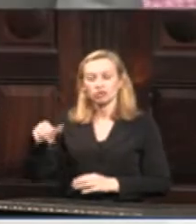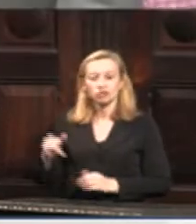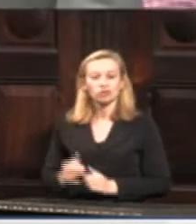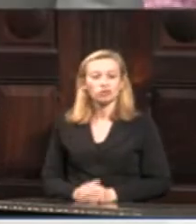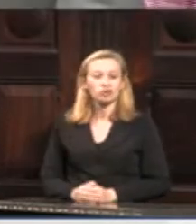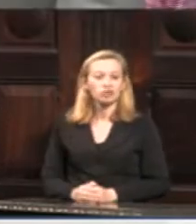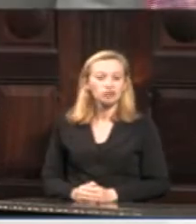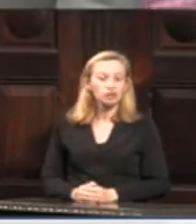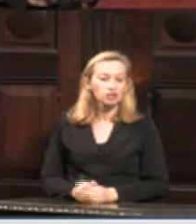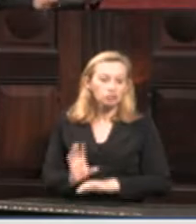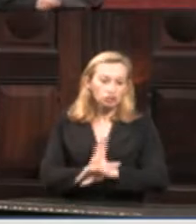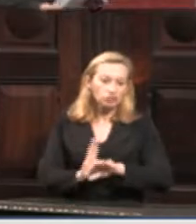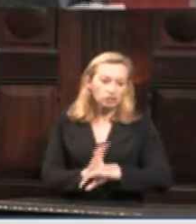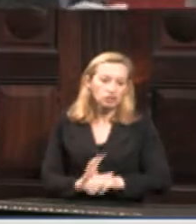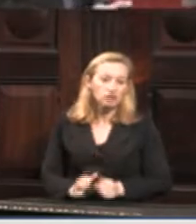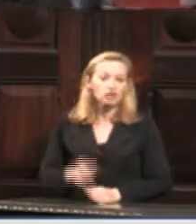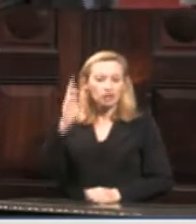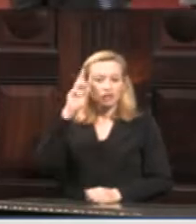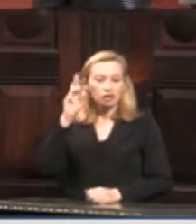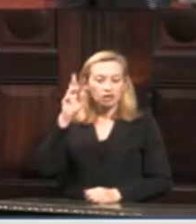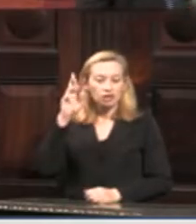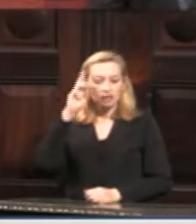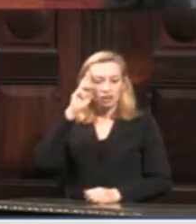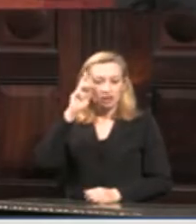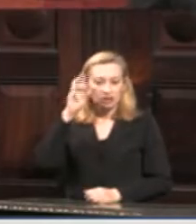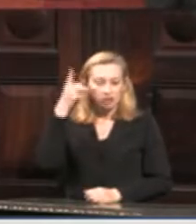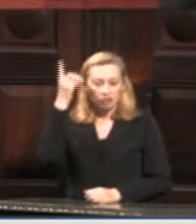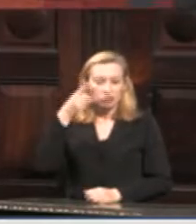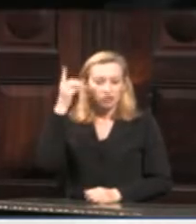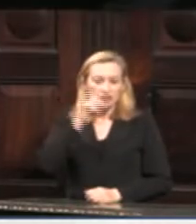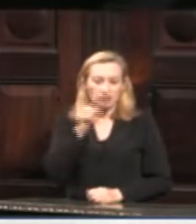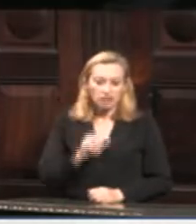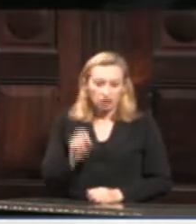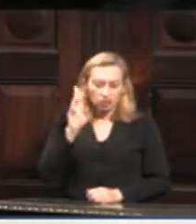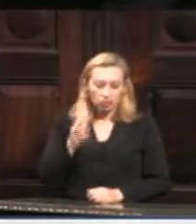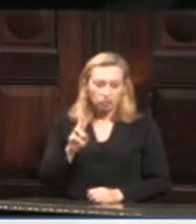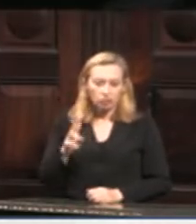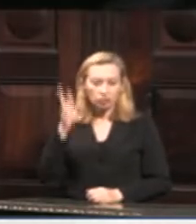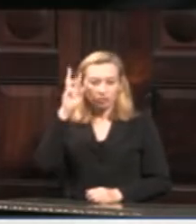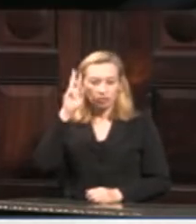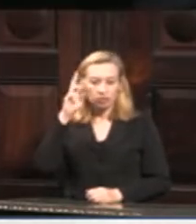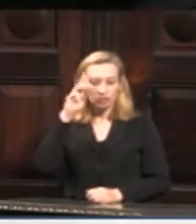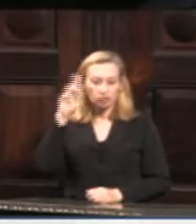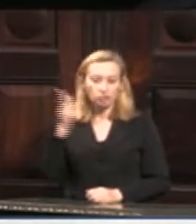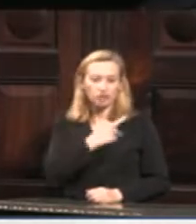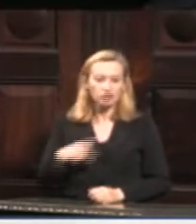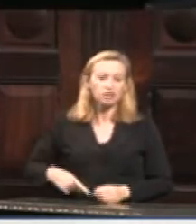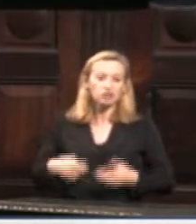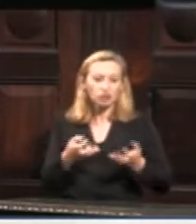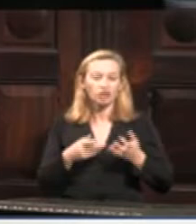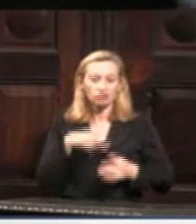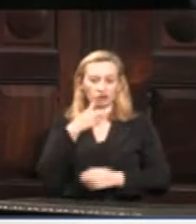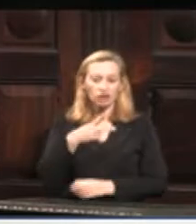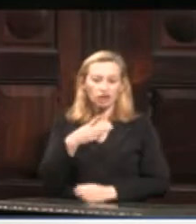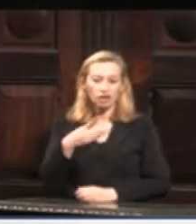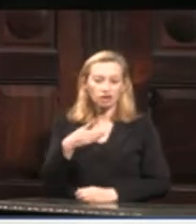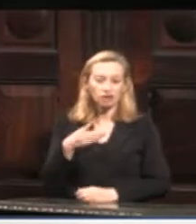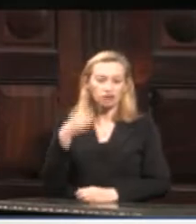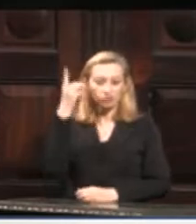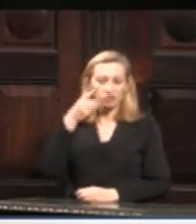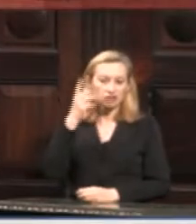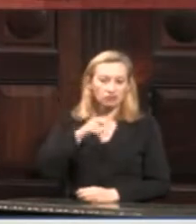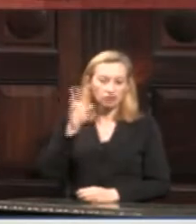Teixeira. Presidente, eu quero nomear relator, deputado Valdec. Por favor,